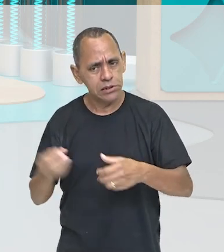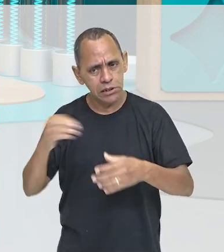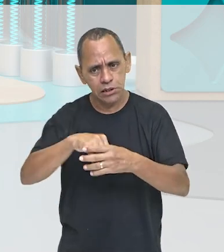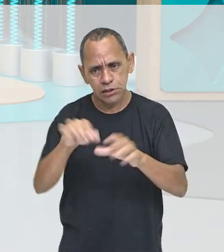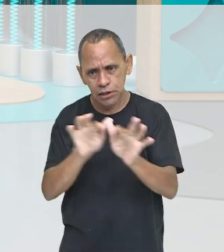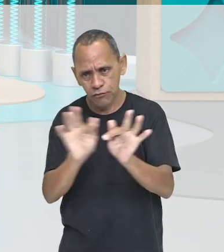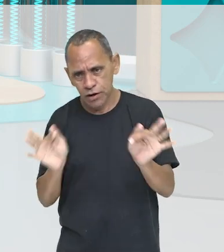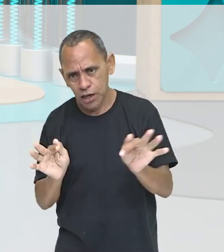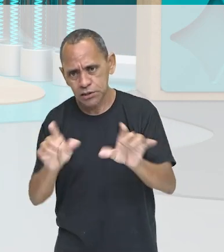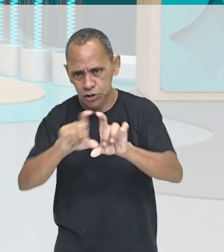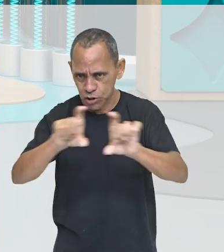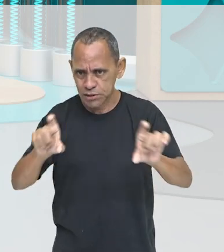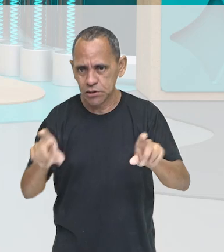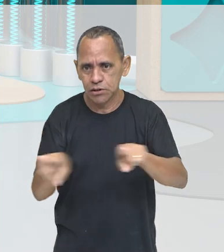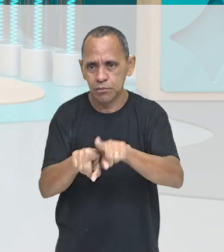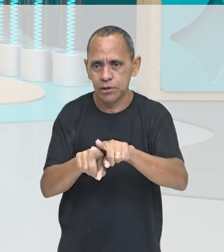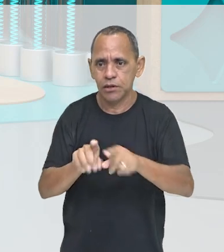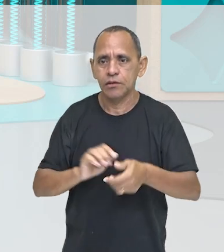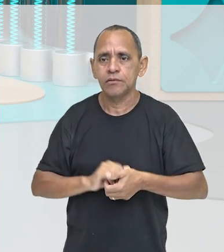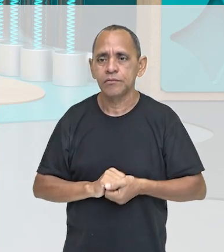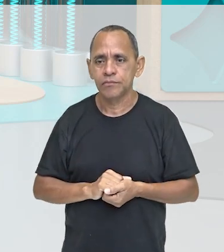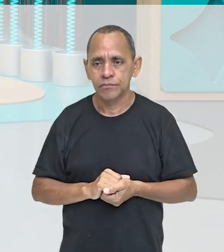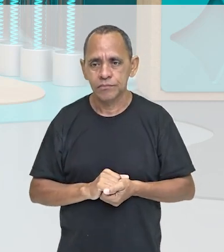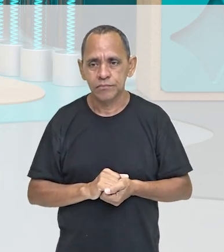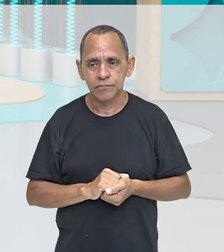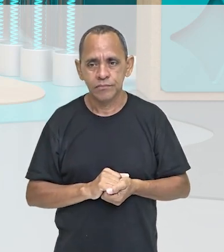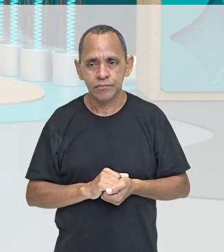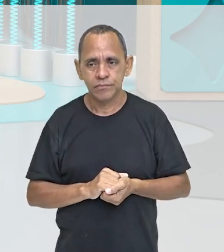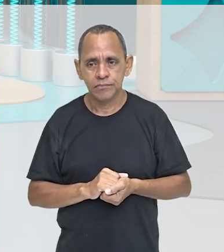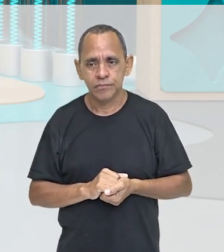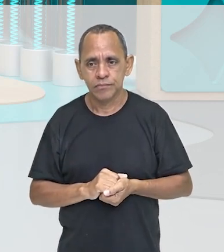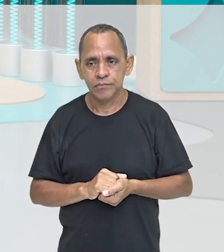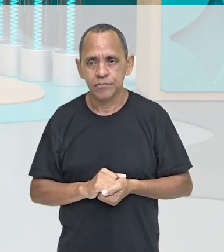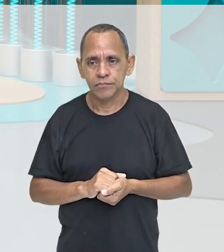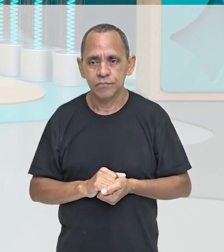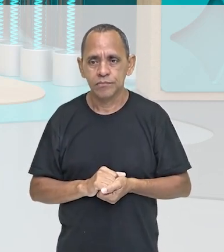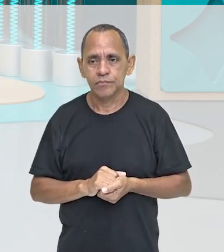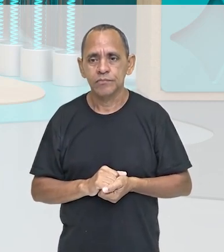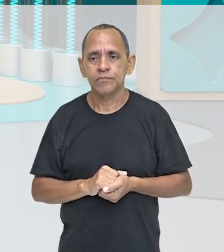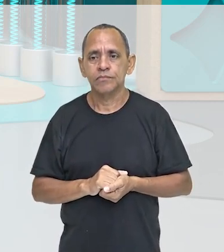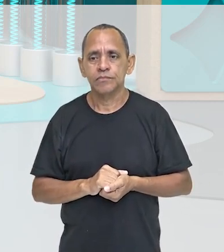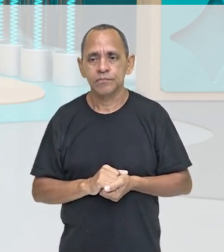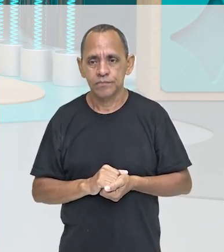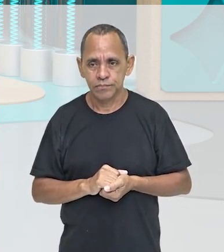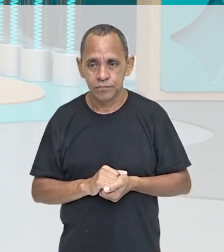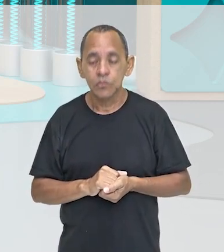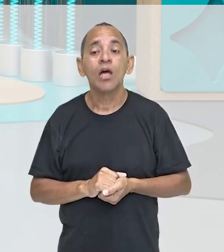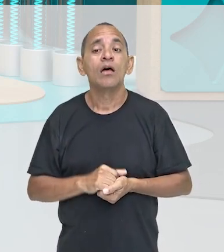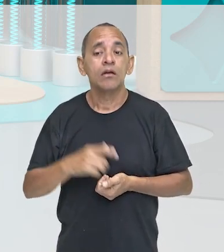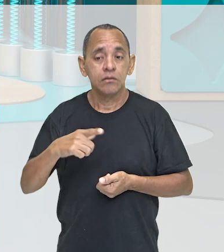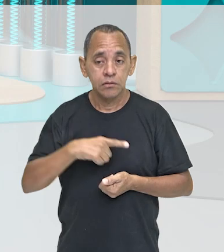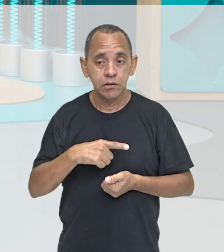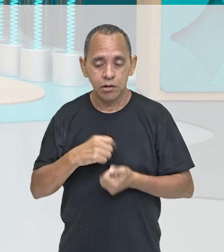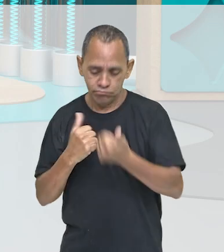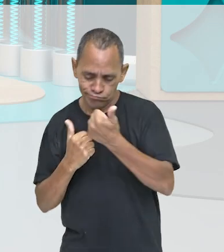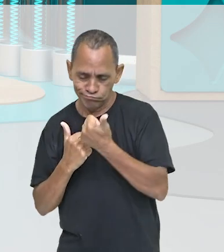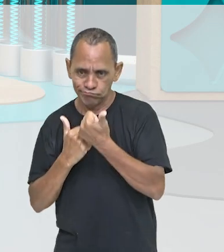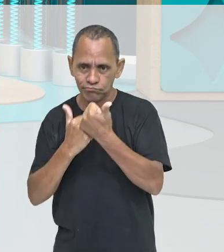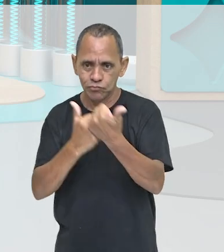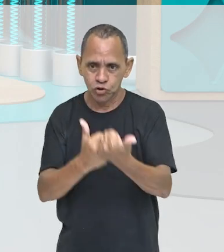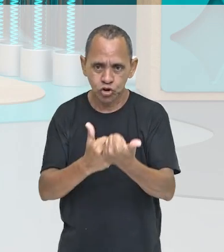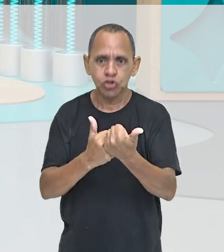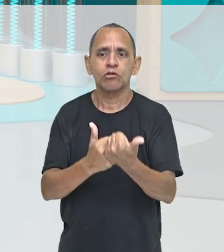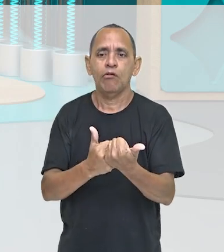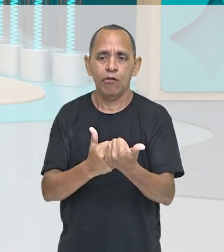outros verbos auxiliares, mas a gente vai estar falando do will, que tem a função de auxiliar o verbo principal na construção da frase para